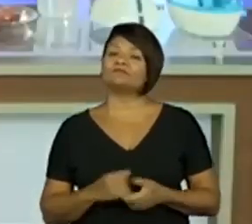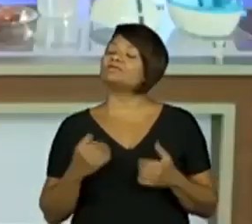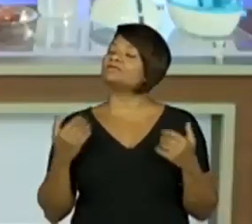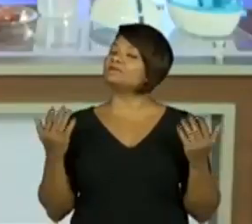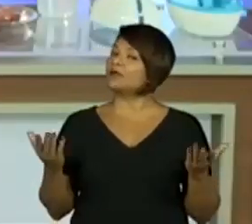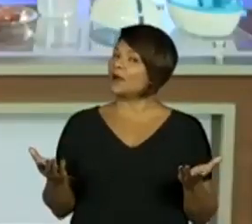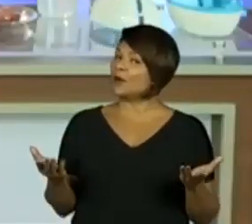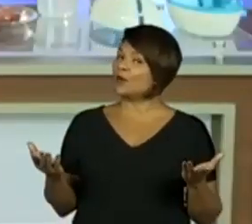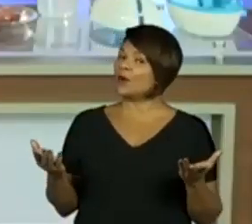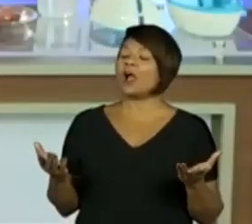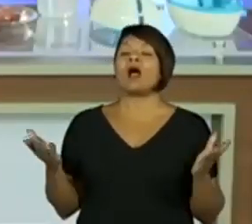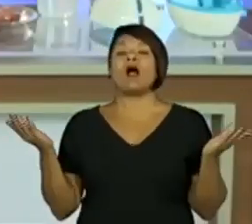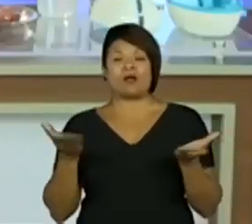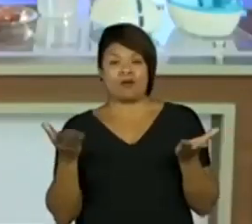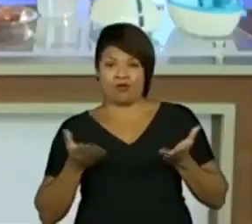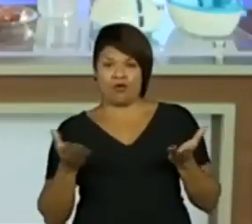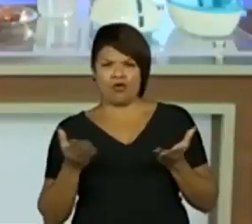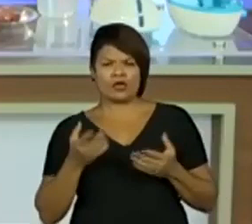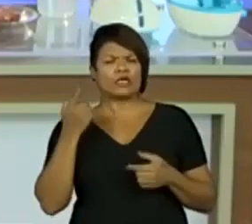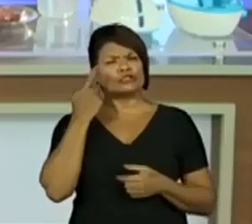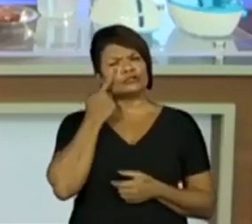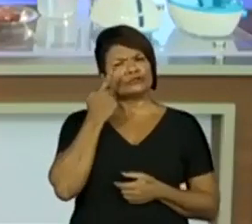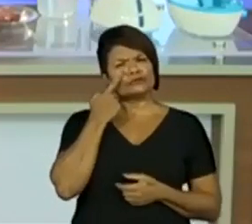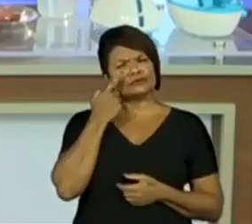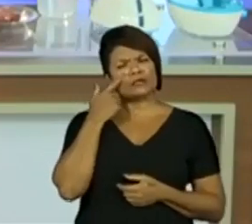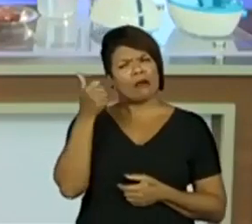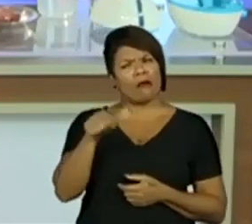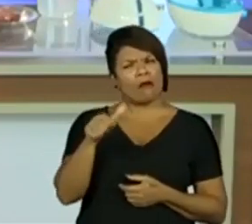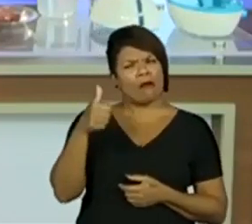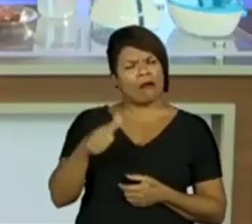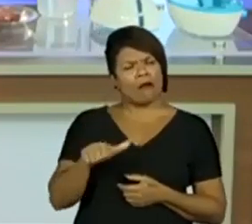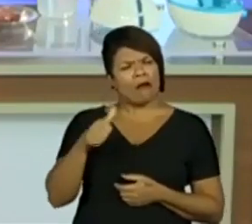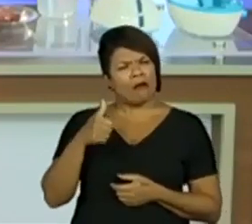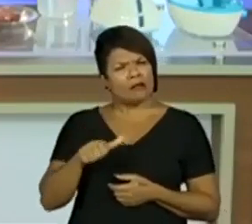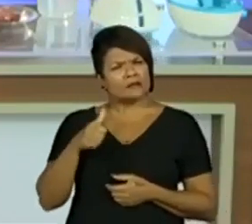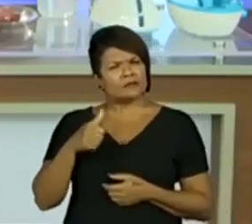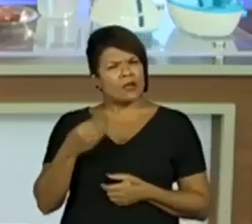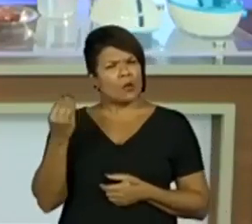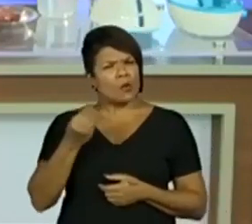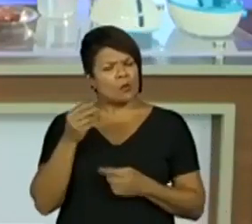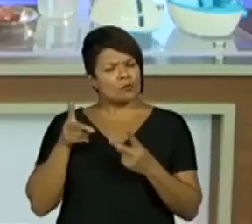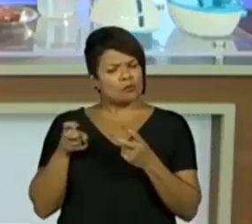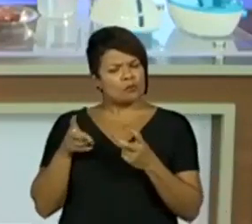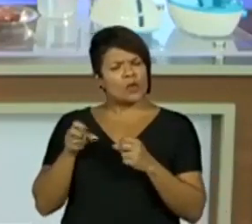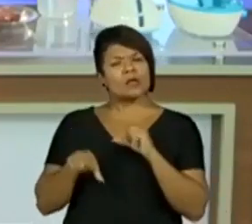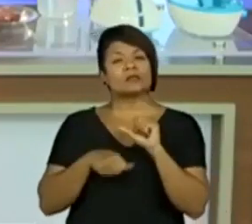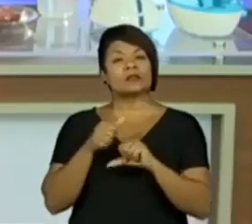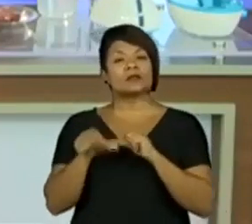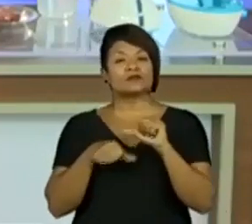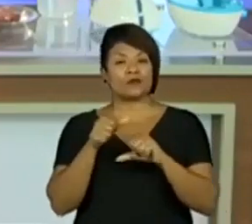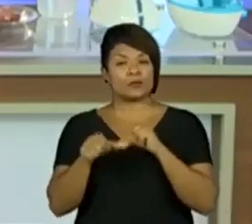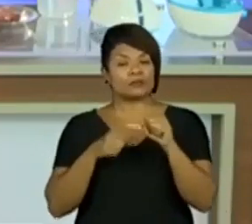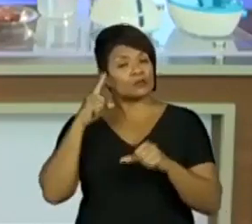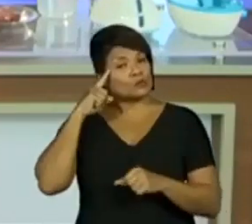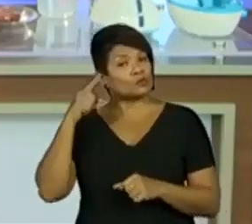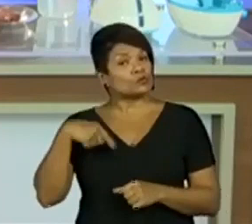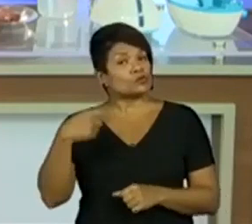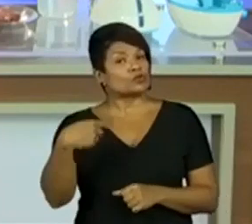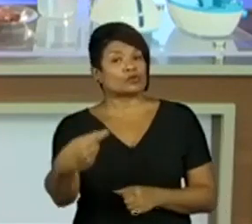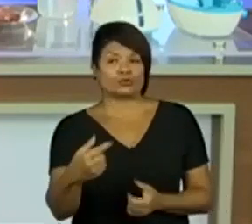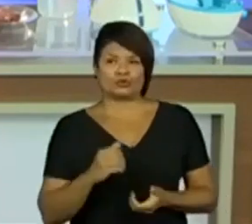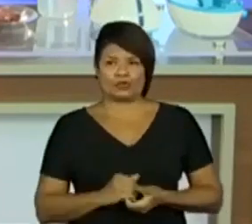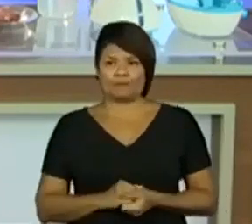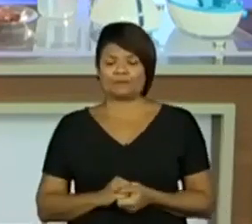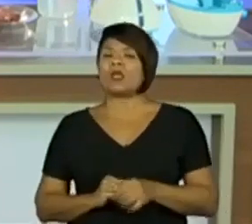Então, nós vamos analisar algumas transformações que ocorrem no cotidiano,